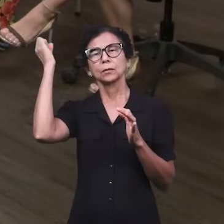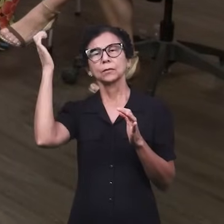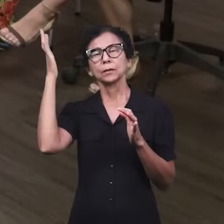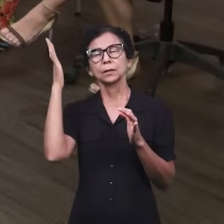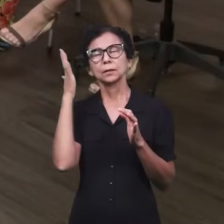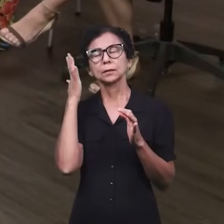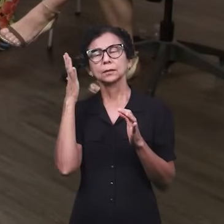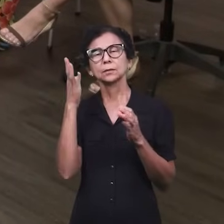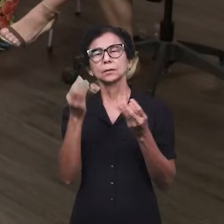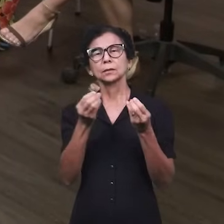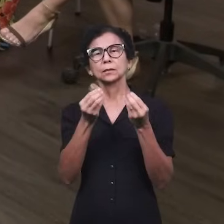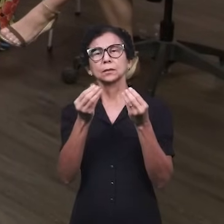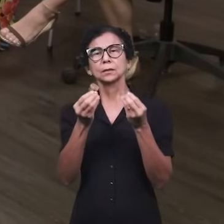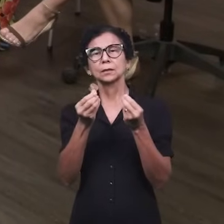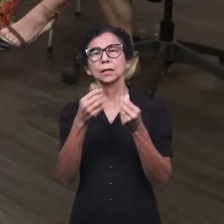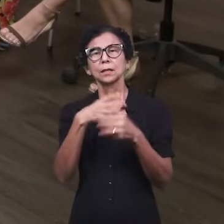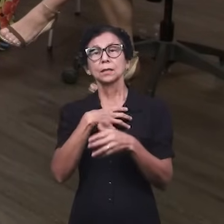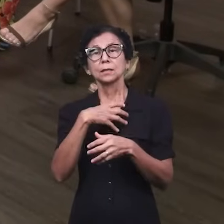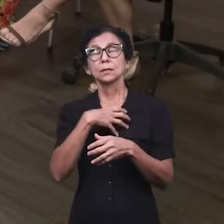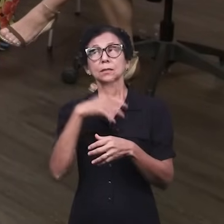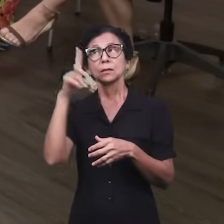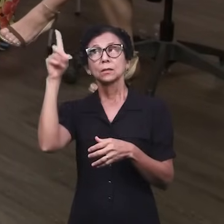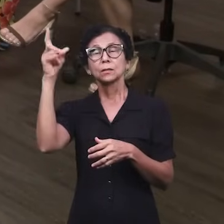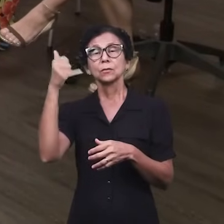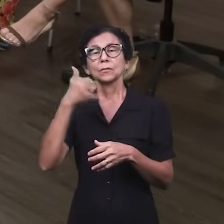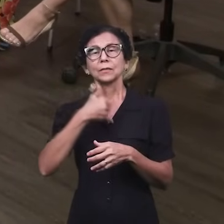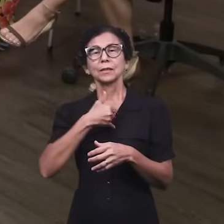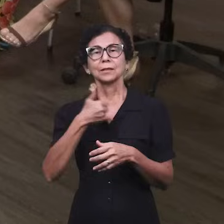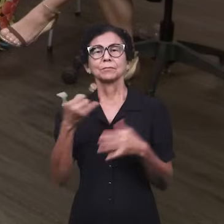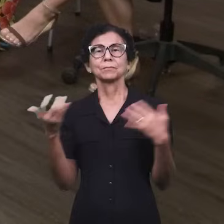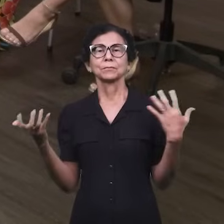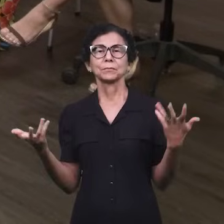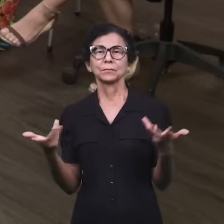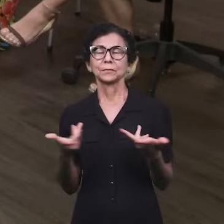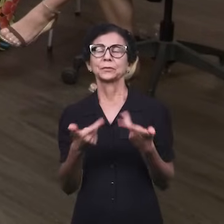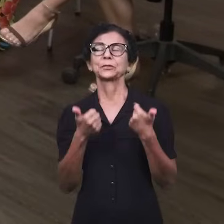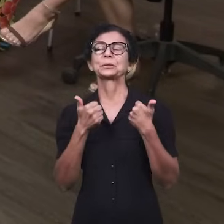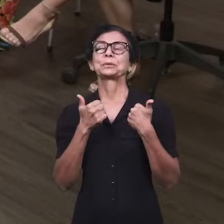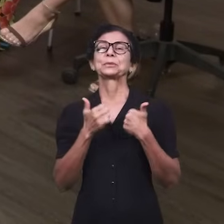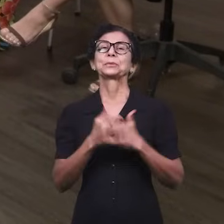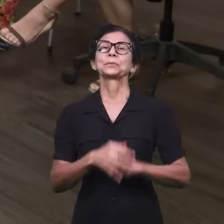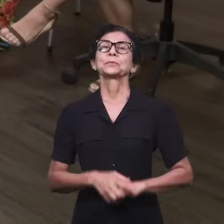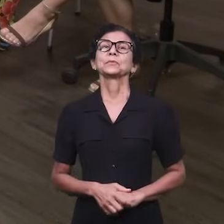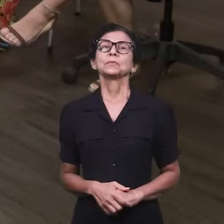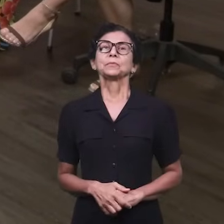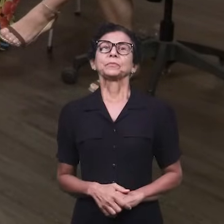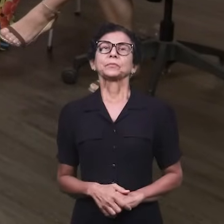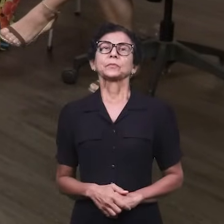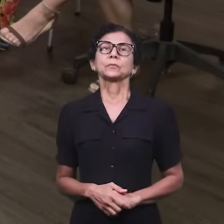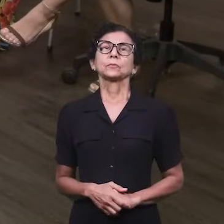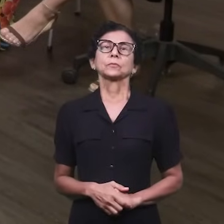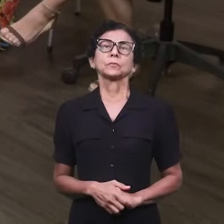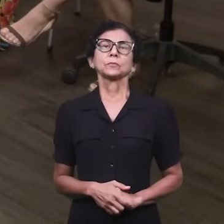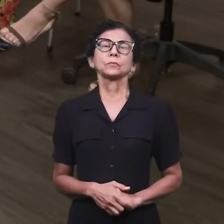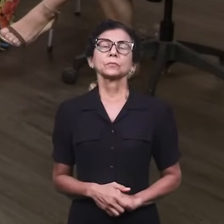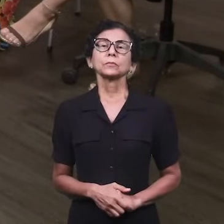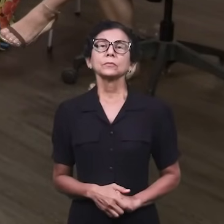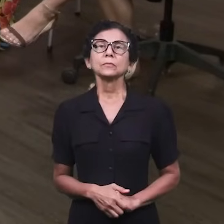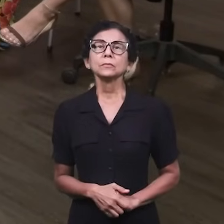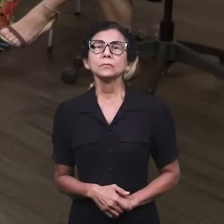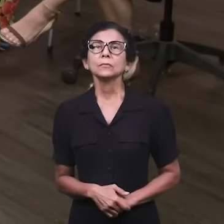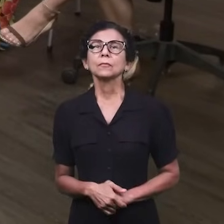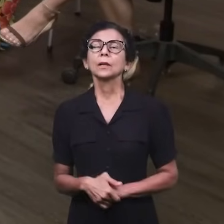alcanço a voz do senhor eu ouço a voz do senhor e isso é maravilhoso n Isso é o que o pastor Adriano falou assim